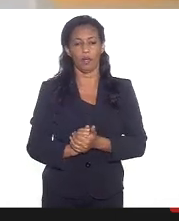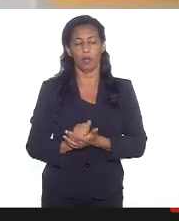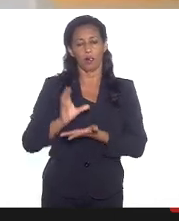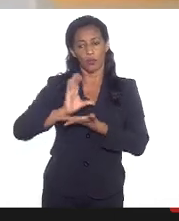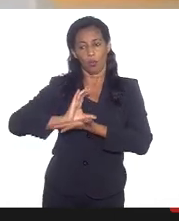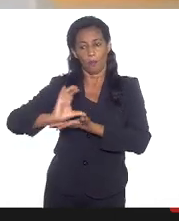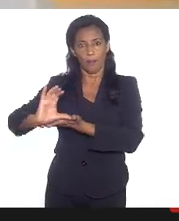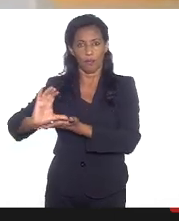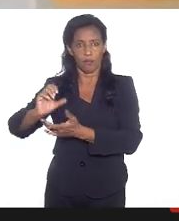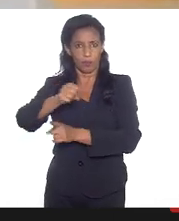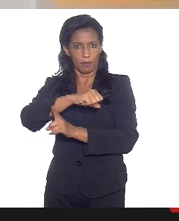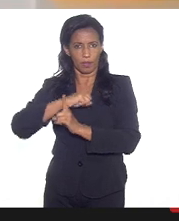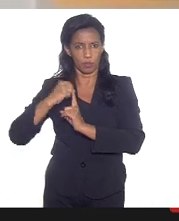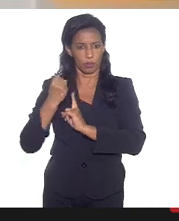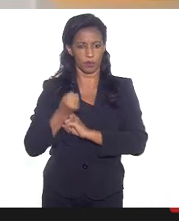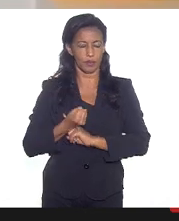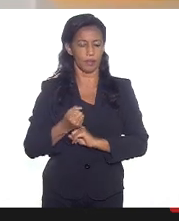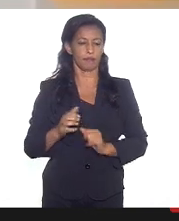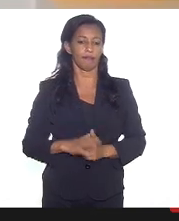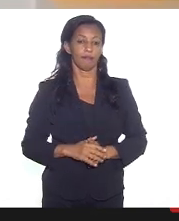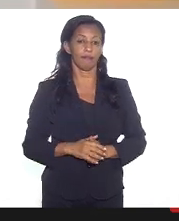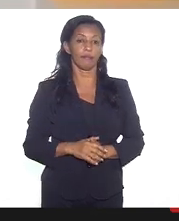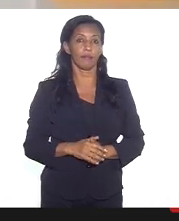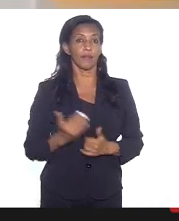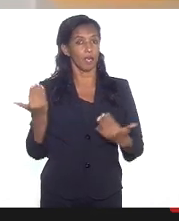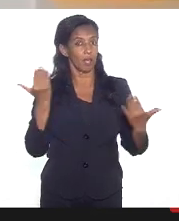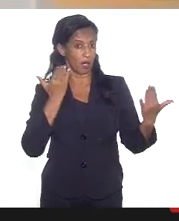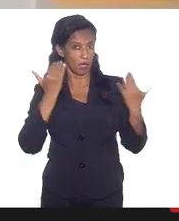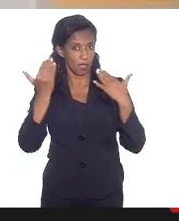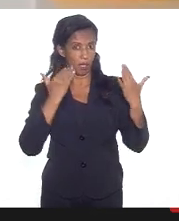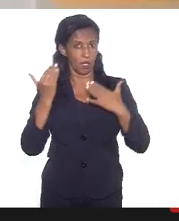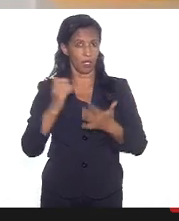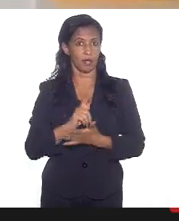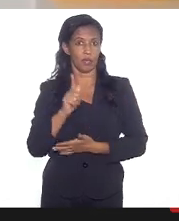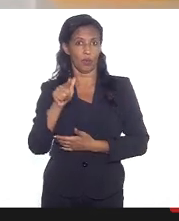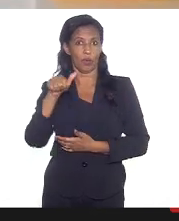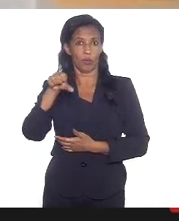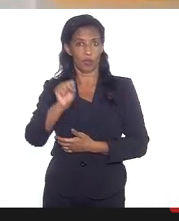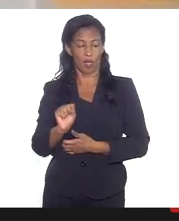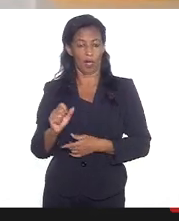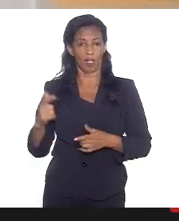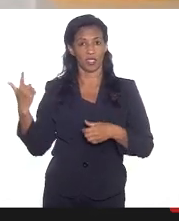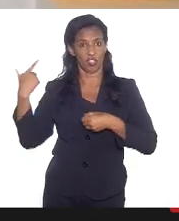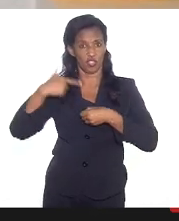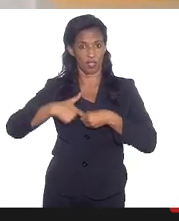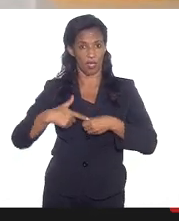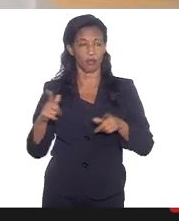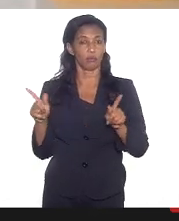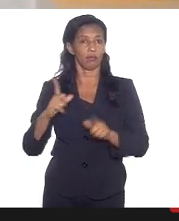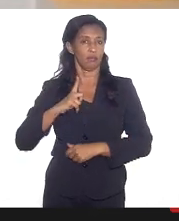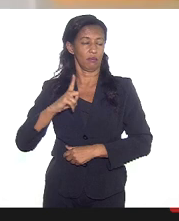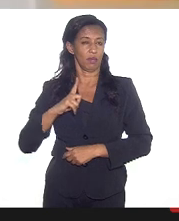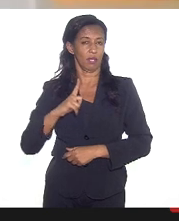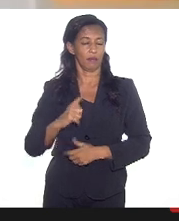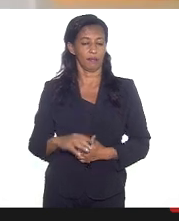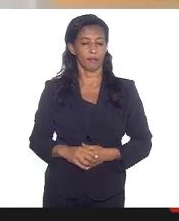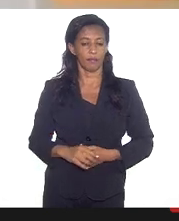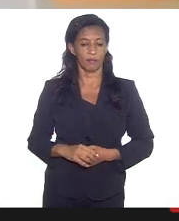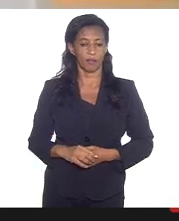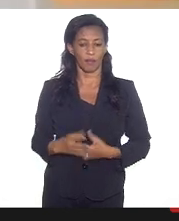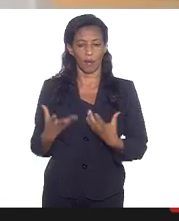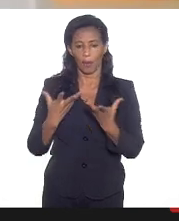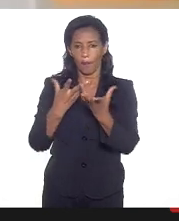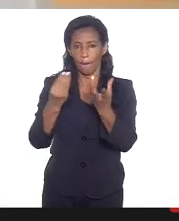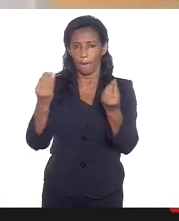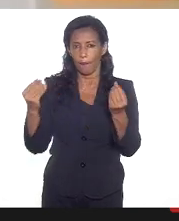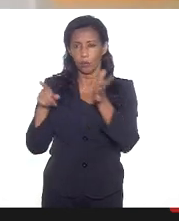para a sociedade. E em relação ao gás reinjetado, queria informar que existe